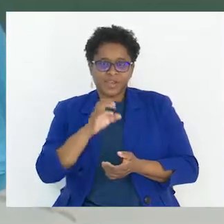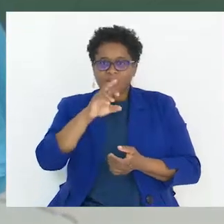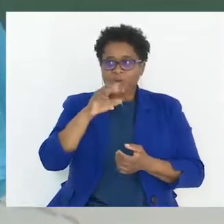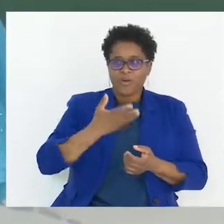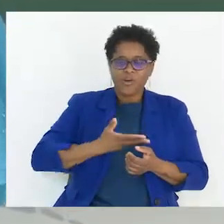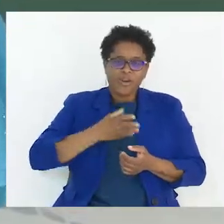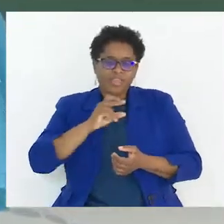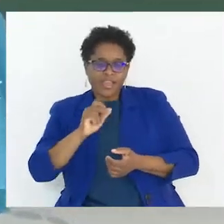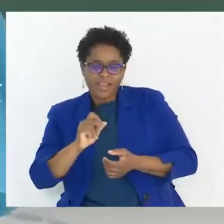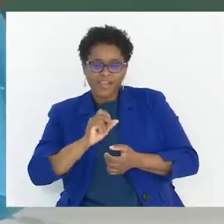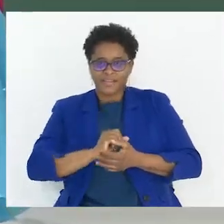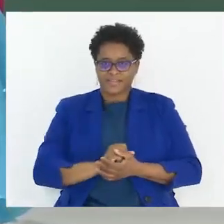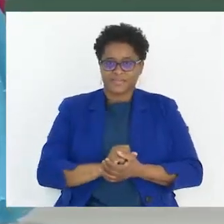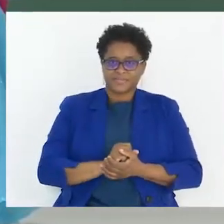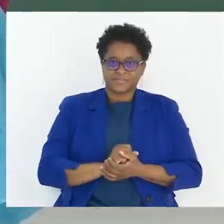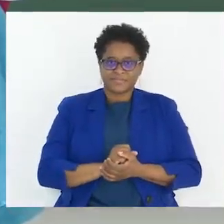Roda!